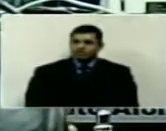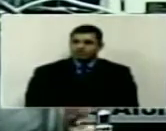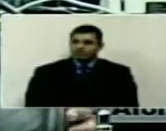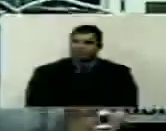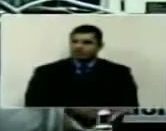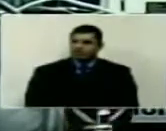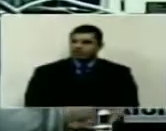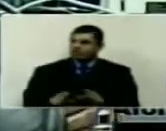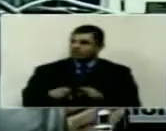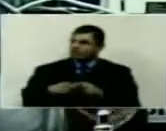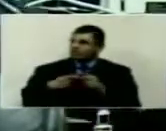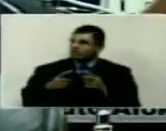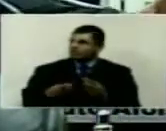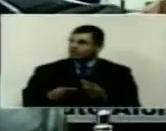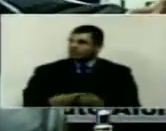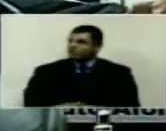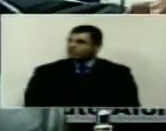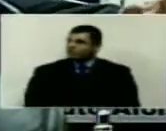Mas,